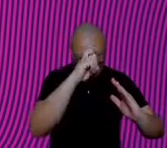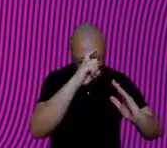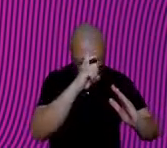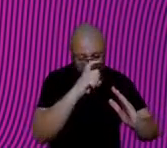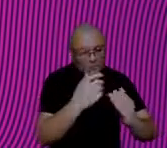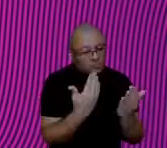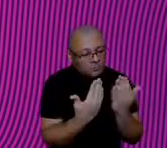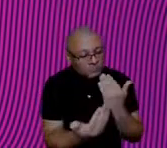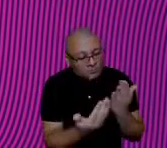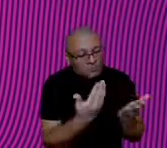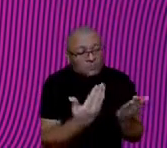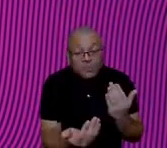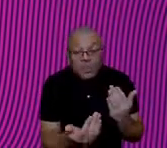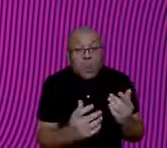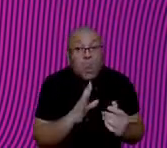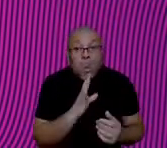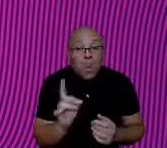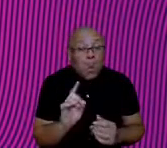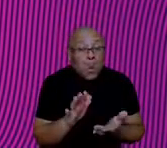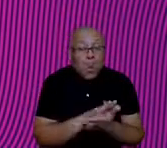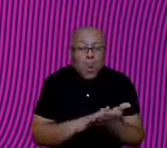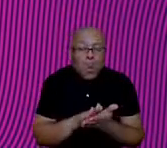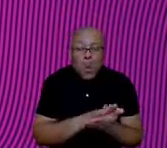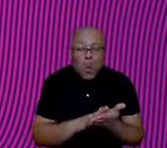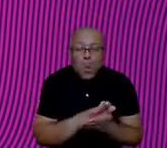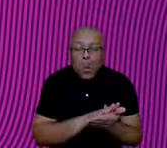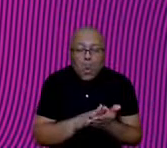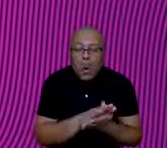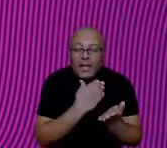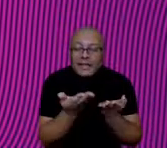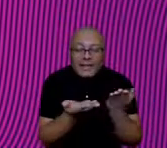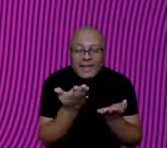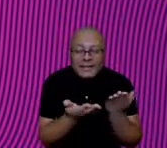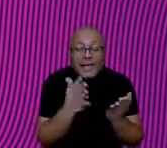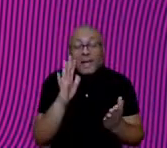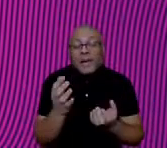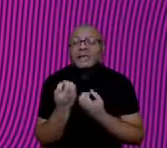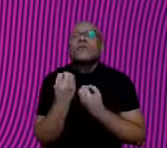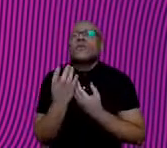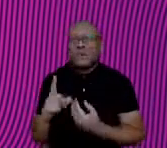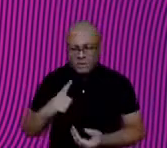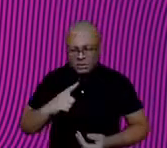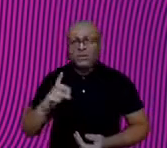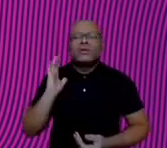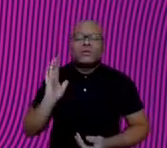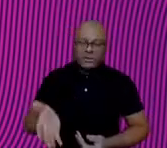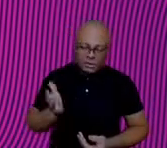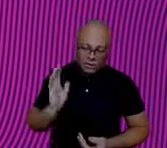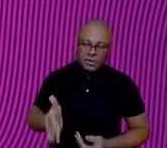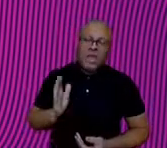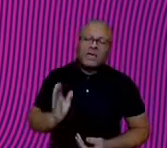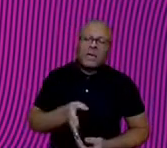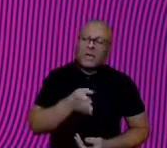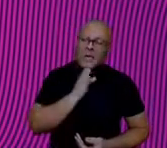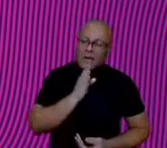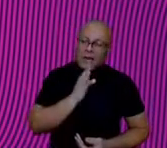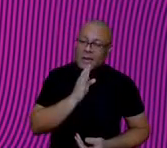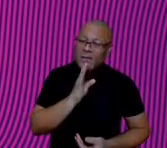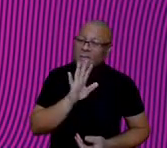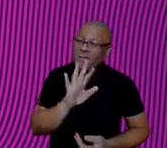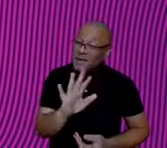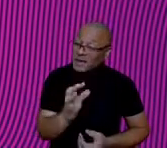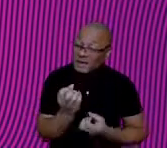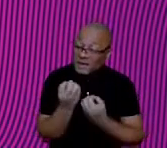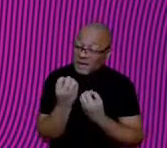virgem de tratamento, mas não virgem de informações, e não necessariamente informações